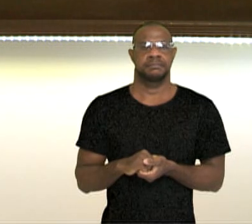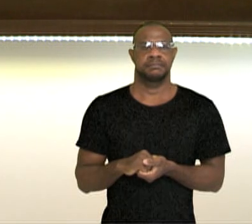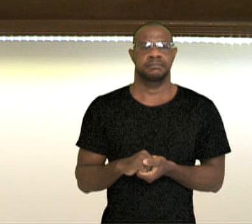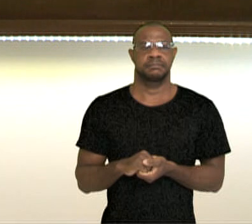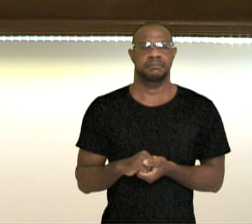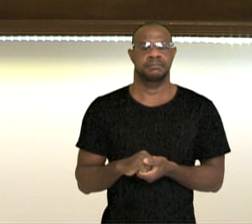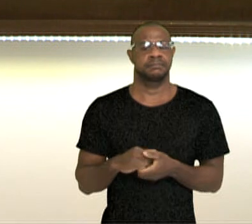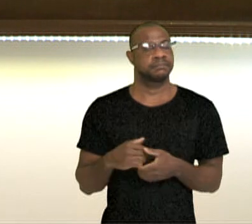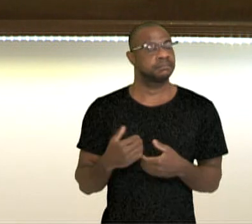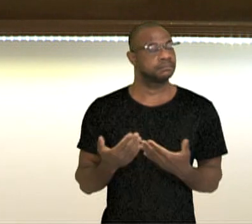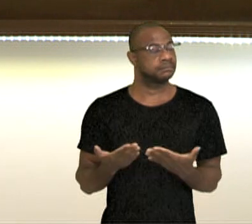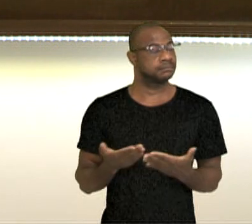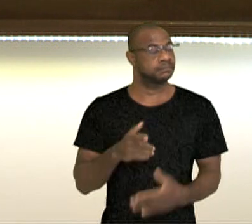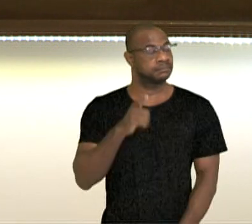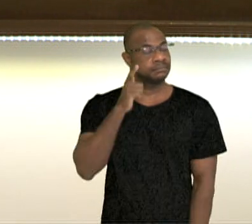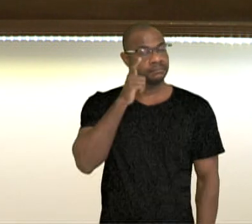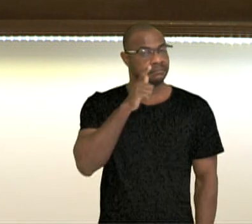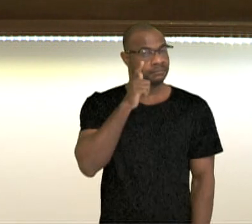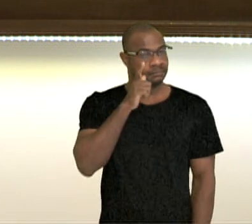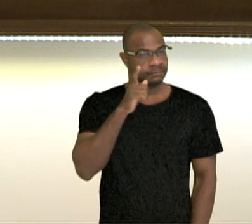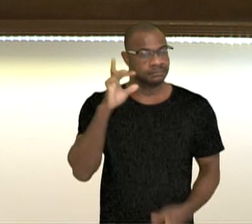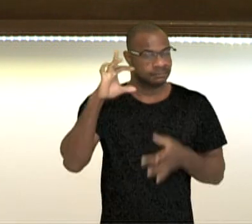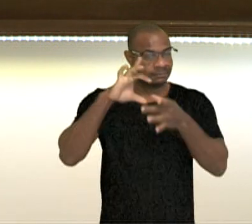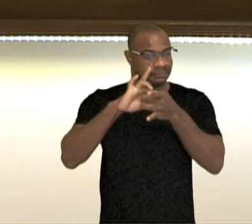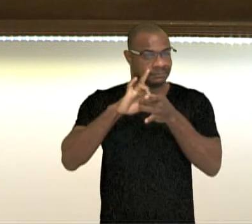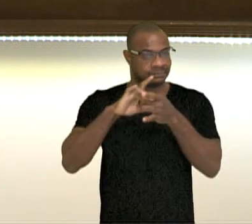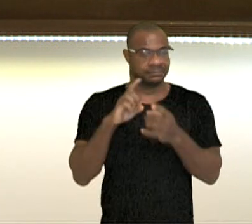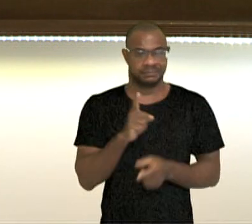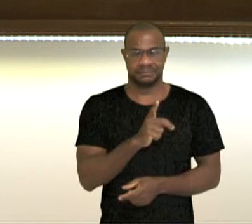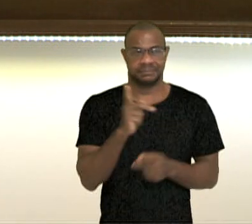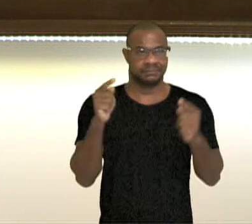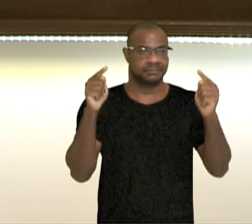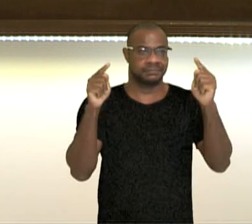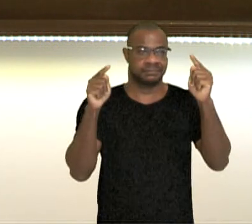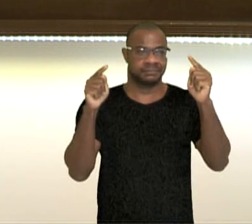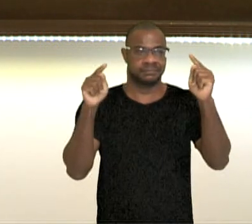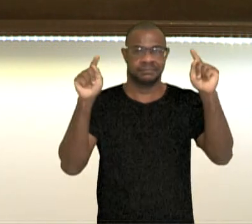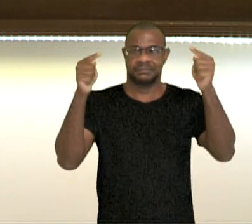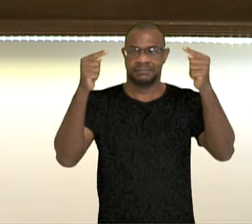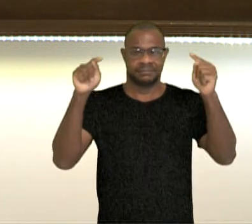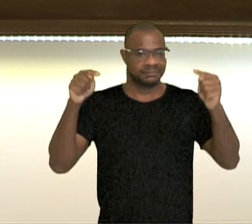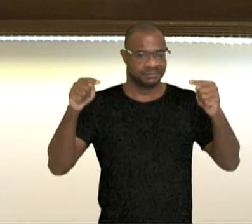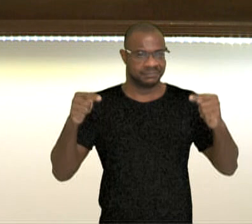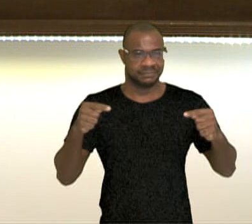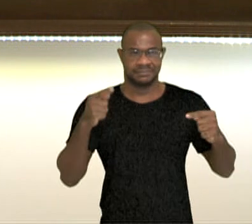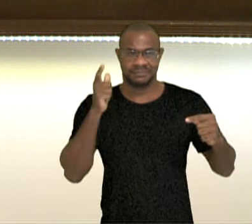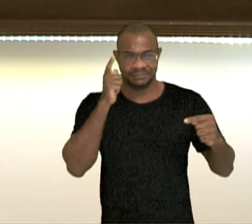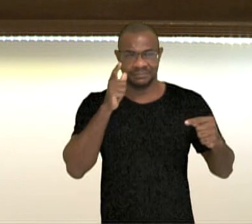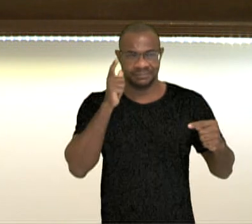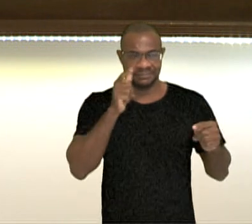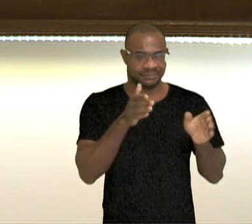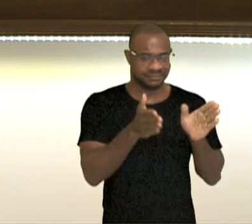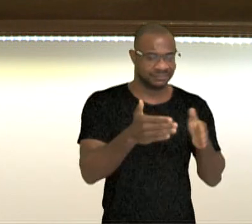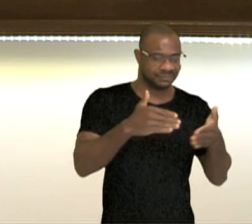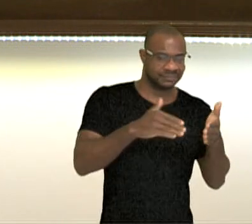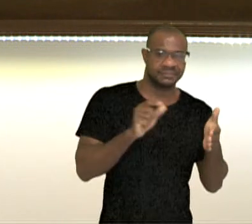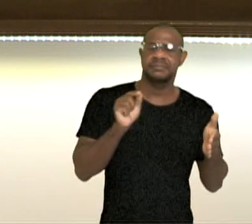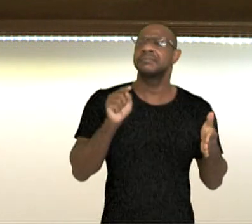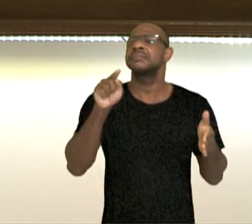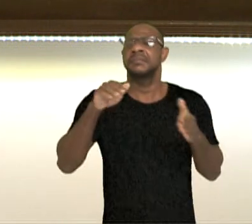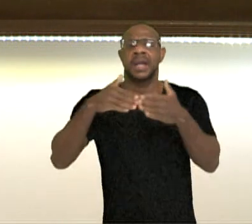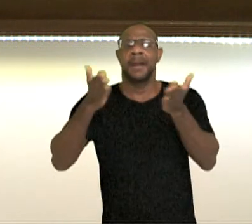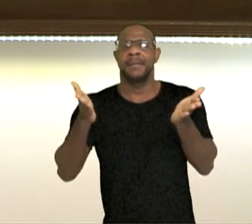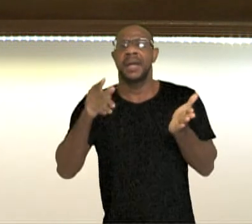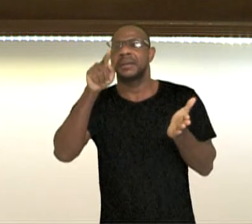daí? Conseguiram fazer essa associação, identificando o objeto desse lado e a forma planificada desse lado? Vamos